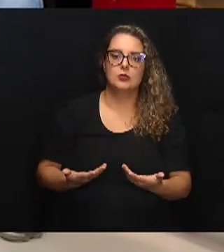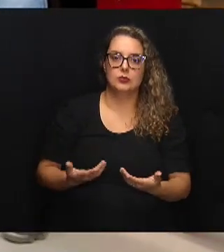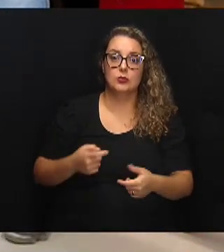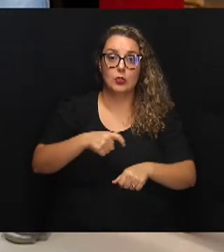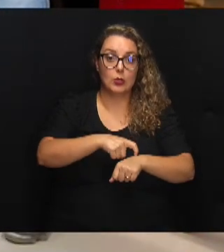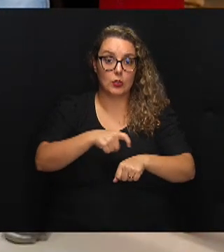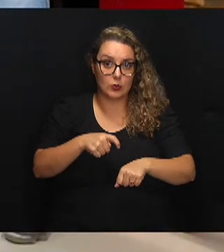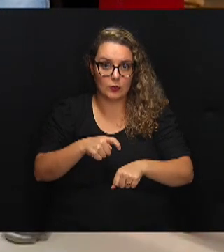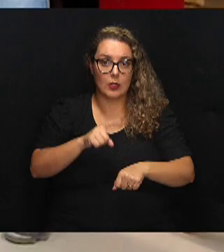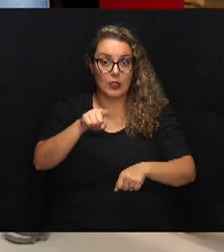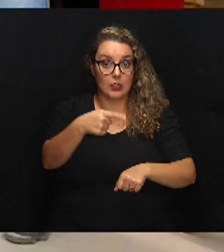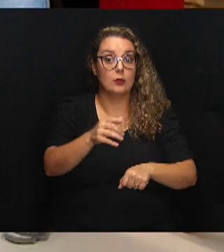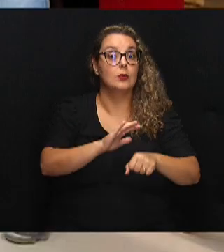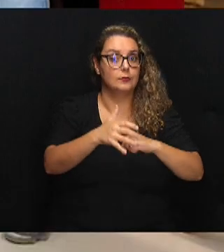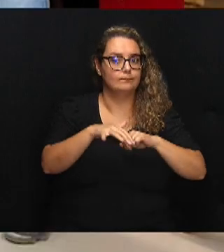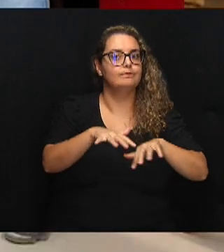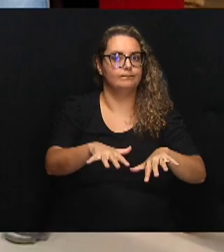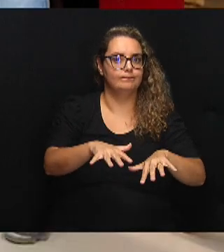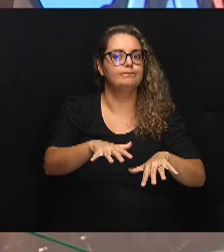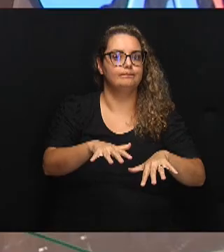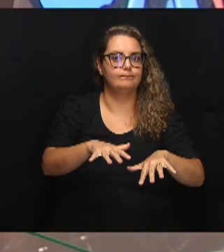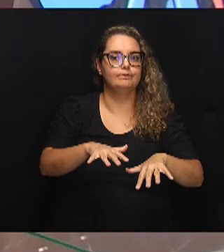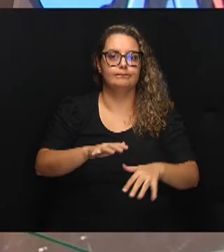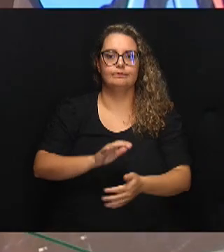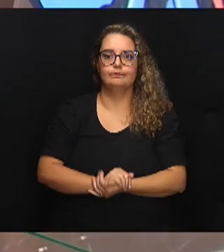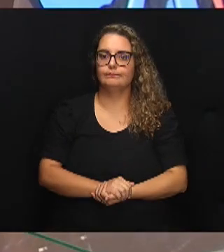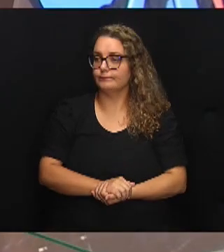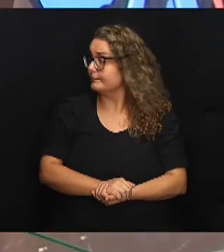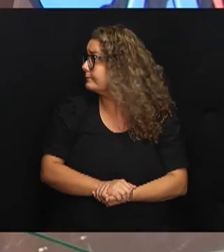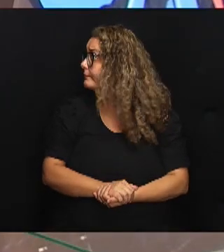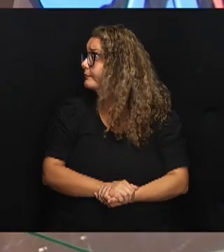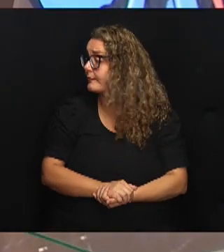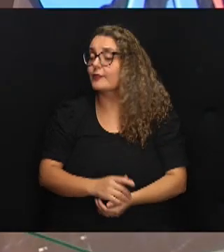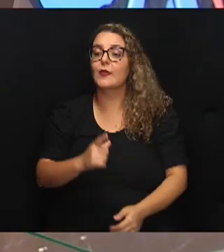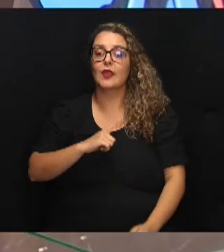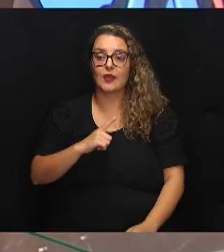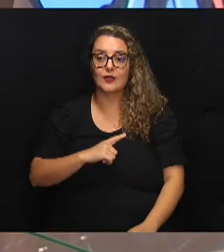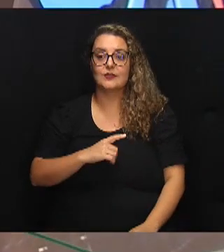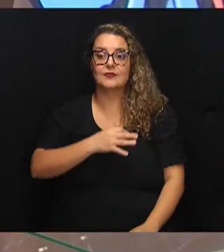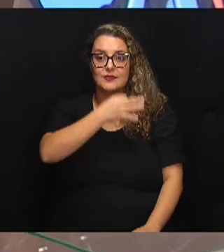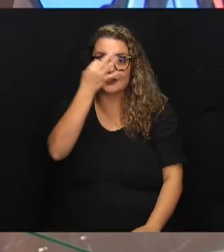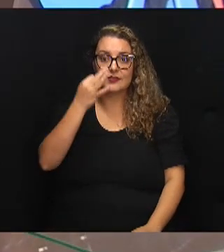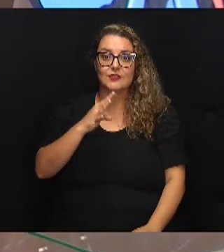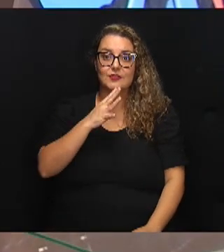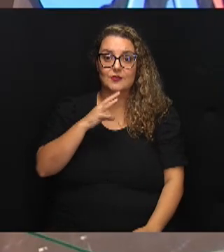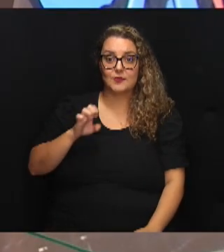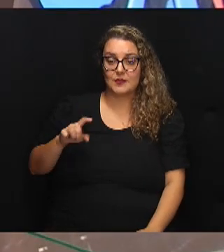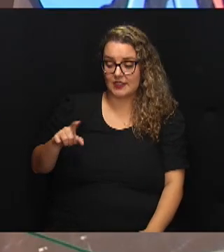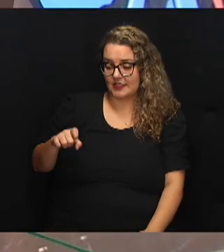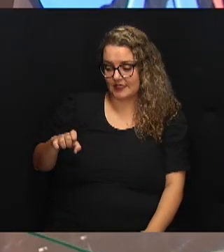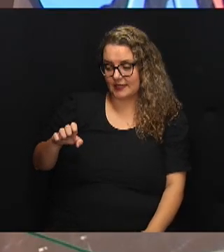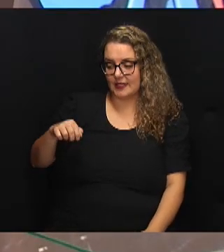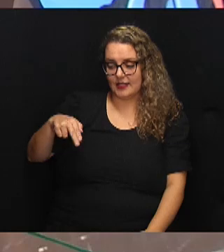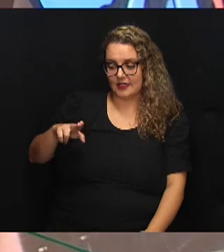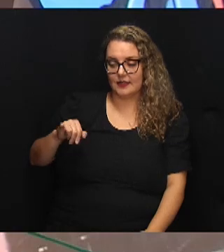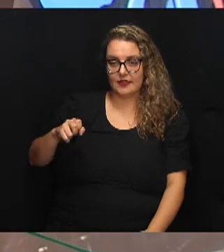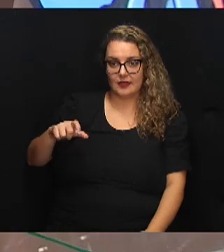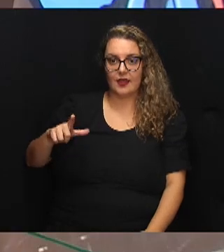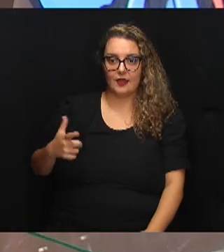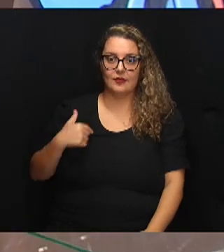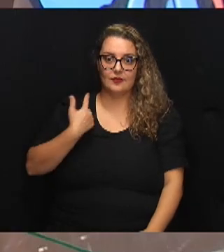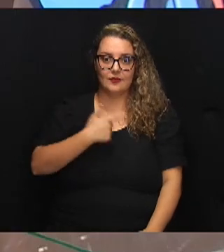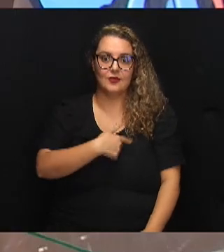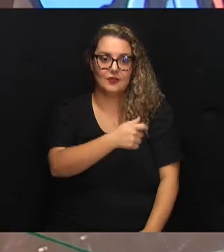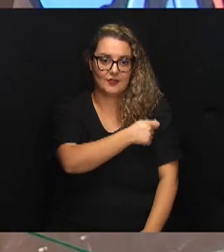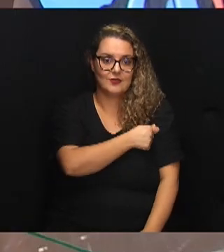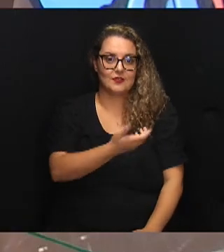período pós-pandemia da Covid-19. Tive a sorte de conhecer o Ezequiel, que também foi nosso aluno.